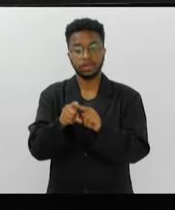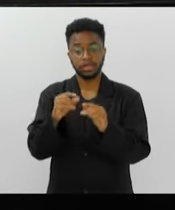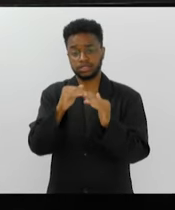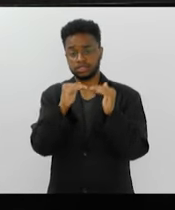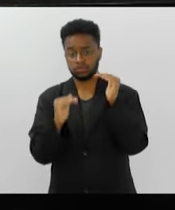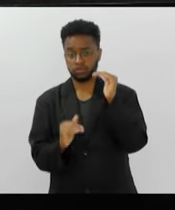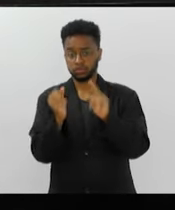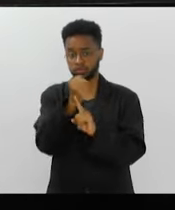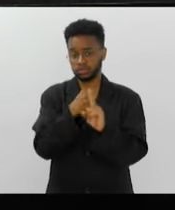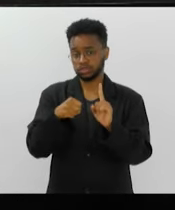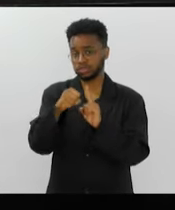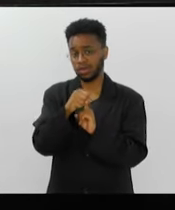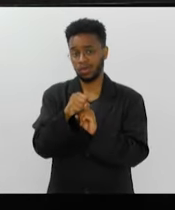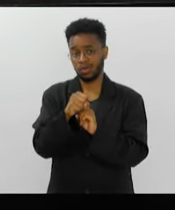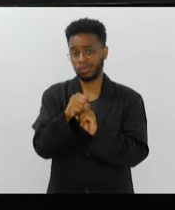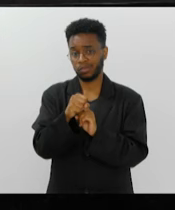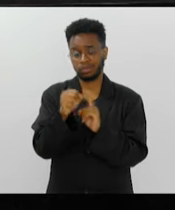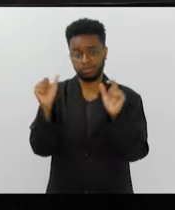social